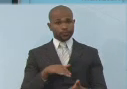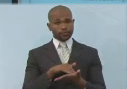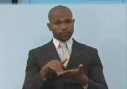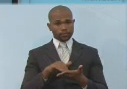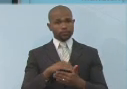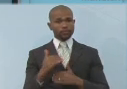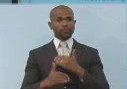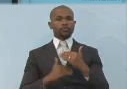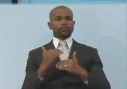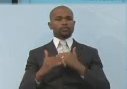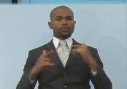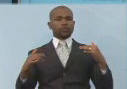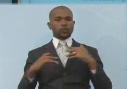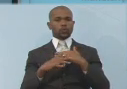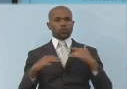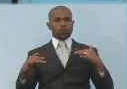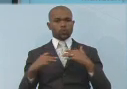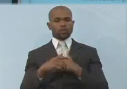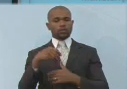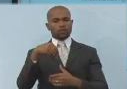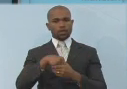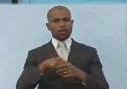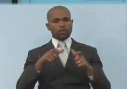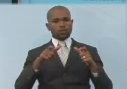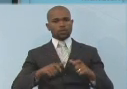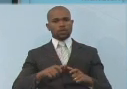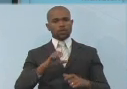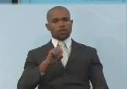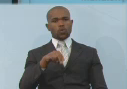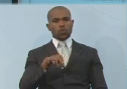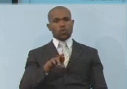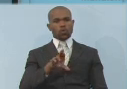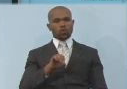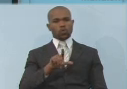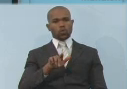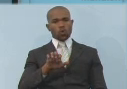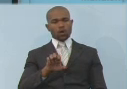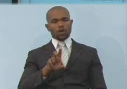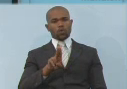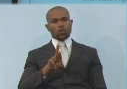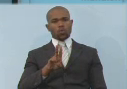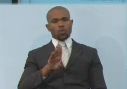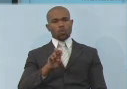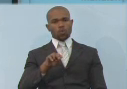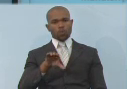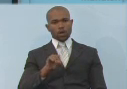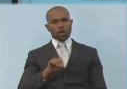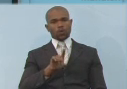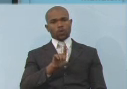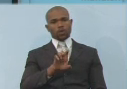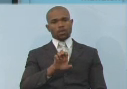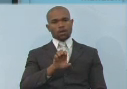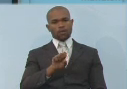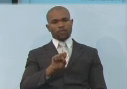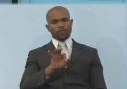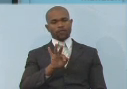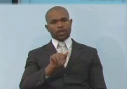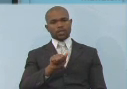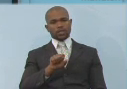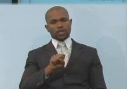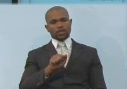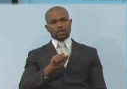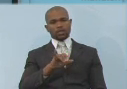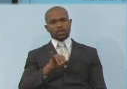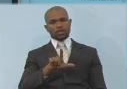Desenvolvimento Urbano, mais especificamente no Departamento de Controle Urbano, na Defesa Civil, no Meio Ambiente e na Secretaria de Assistência